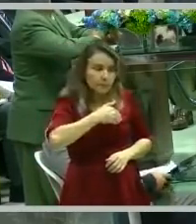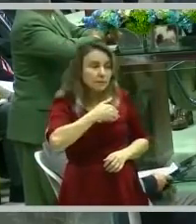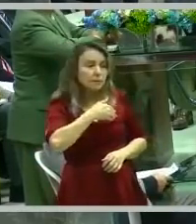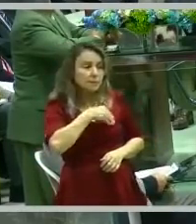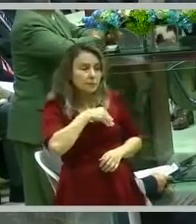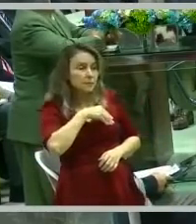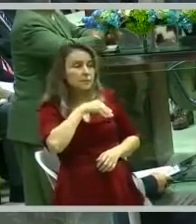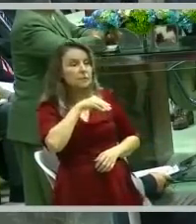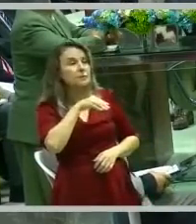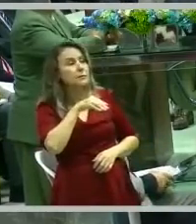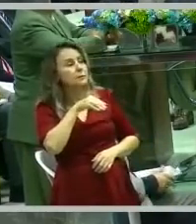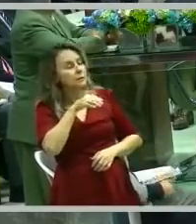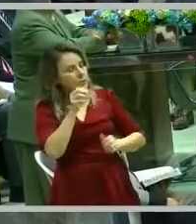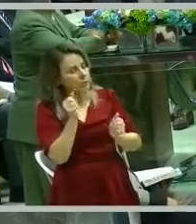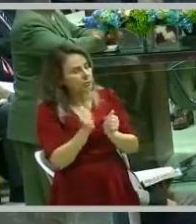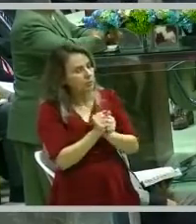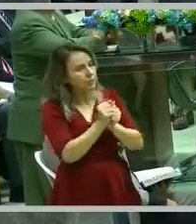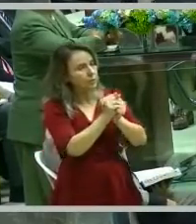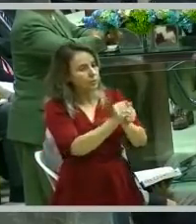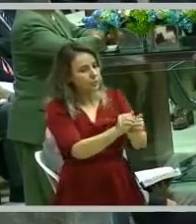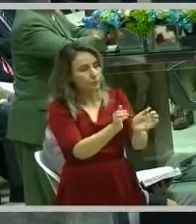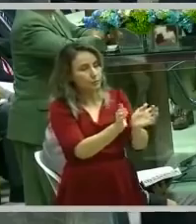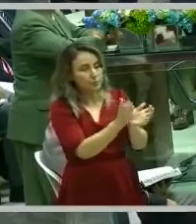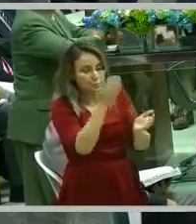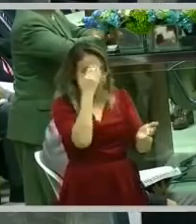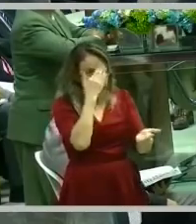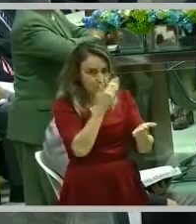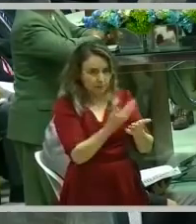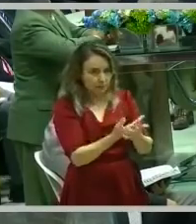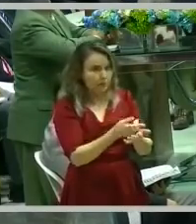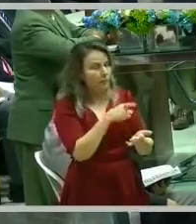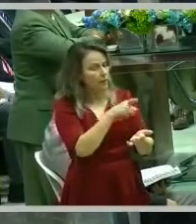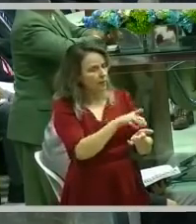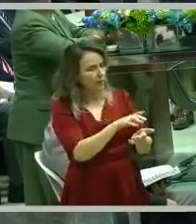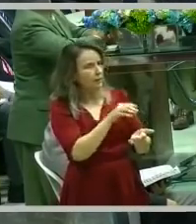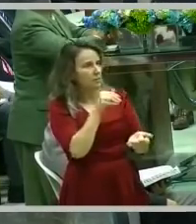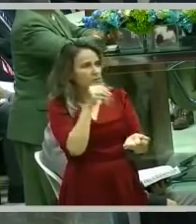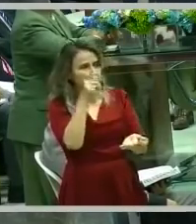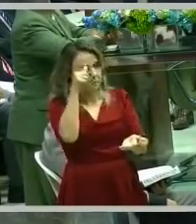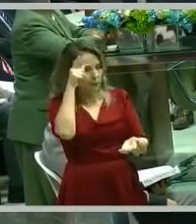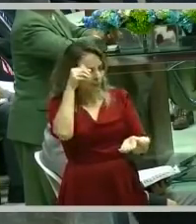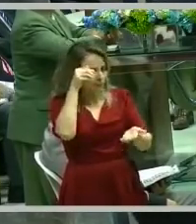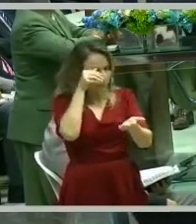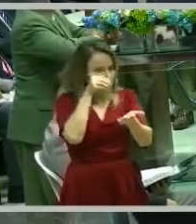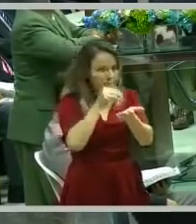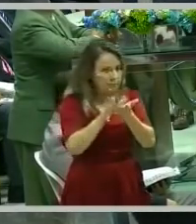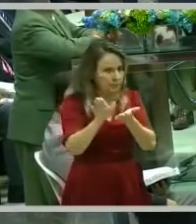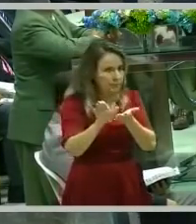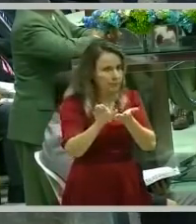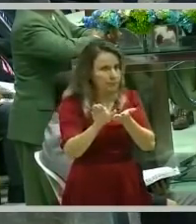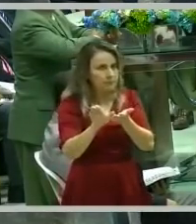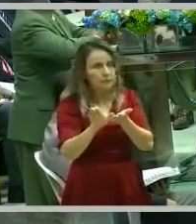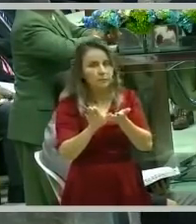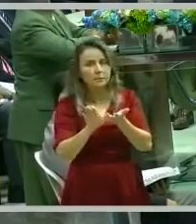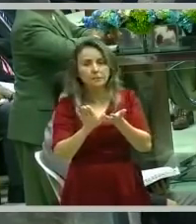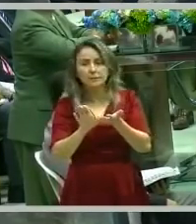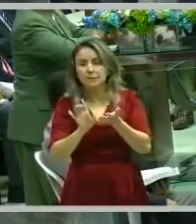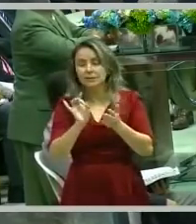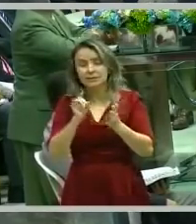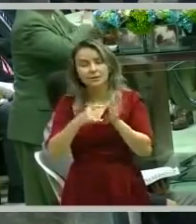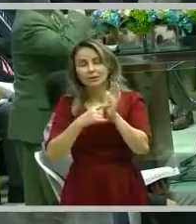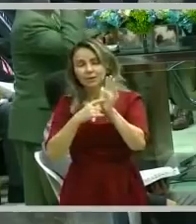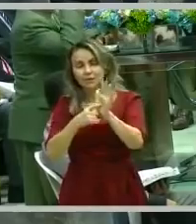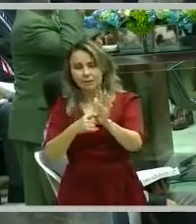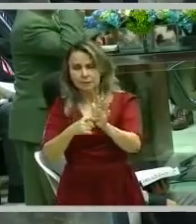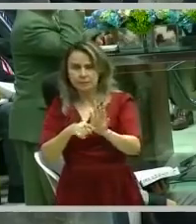que crerem. Em meu nome expulsarão demônios e falarão o quê, meus irmãos? É apenas um sinal, mas não é tudo, não. Eu quero